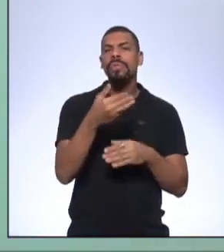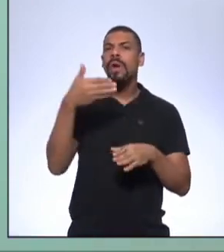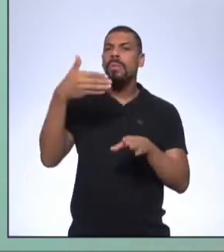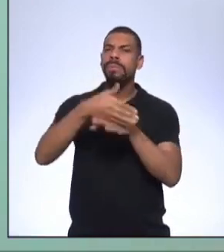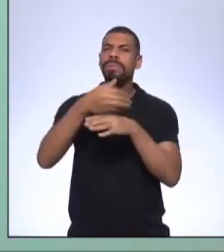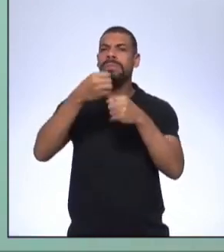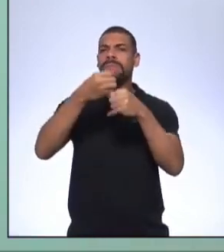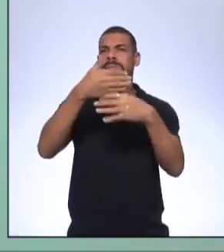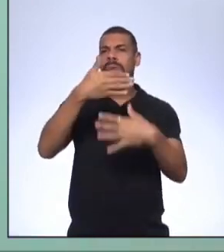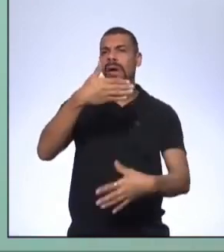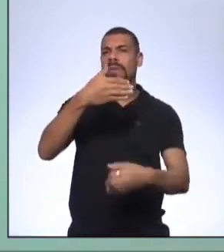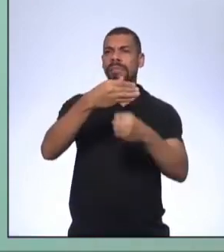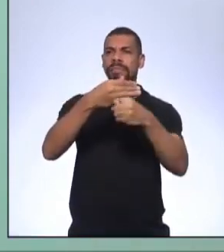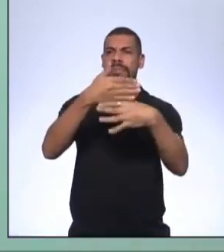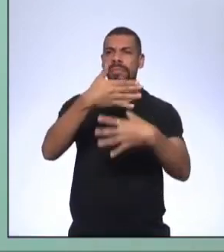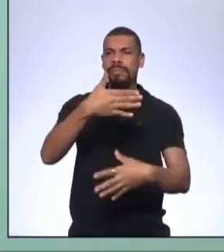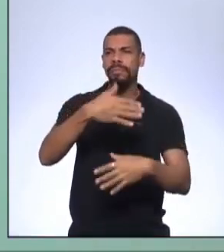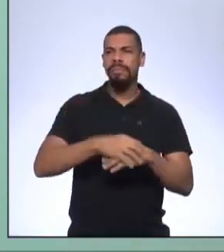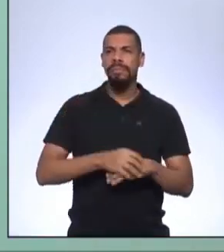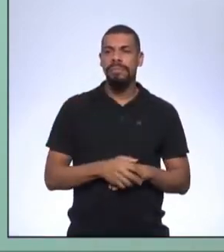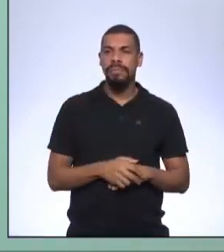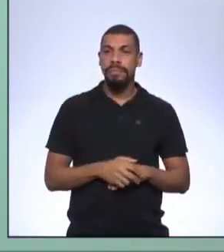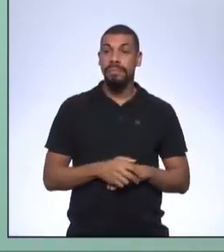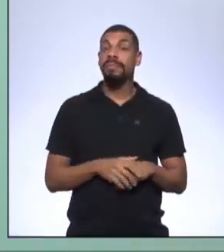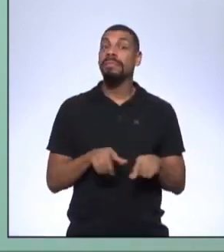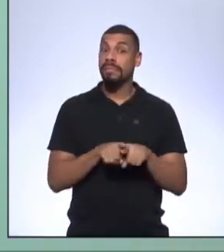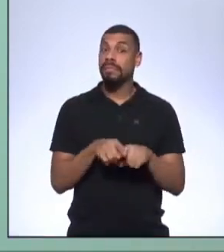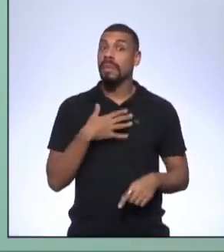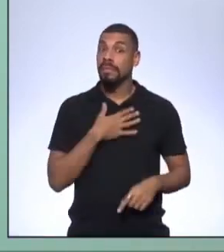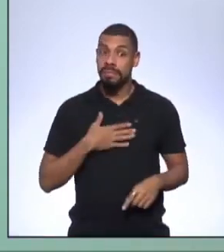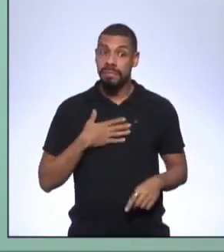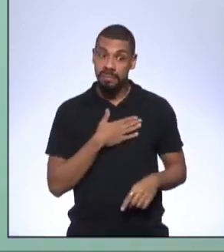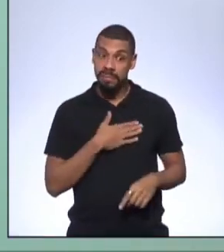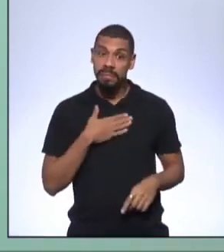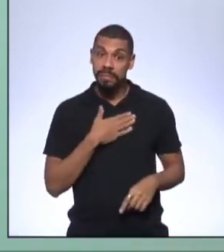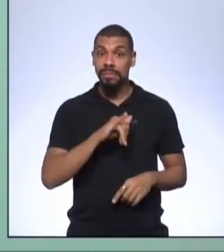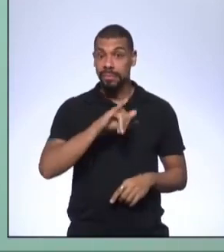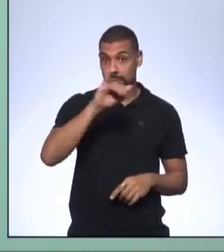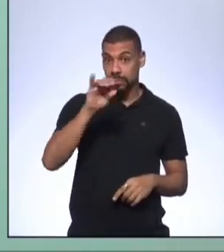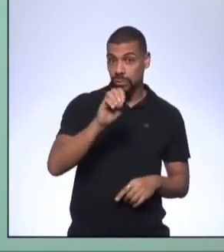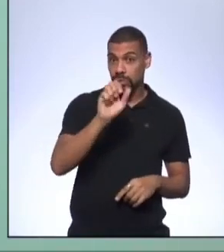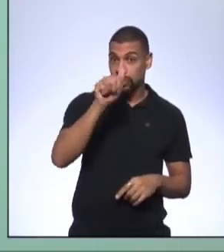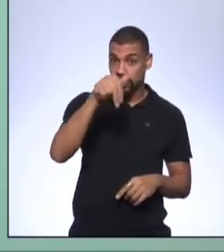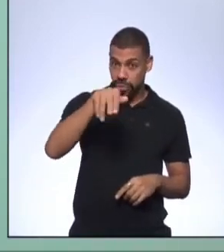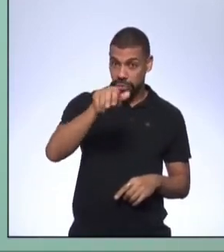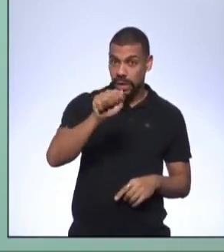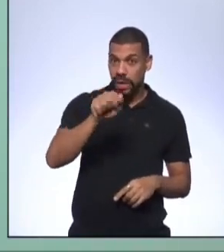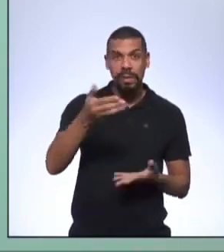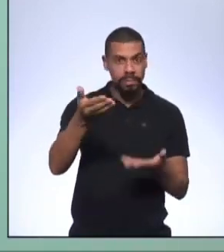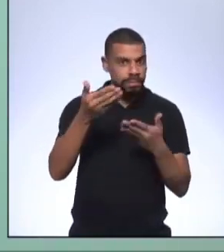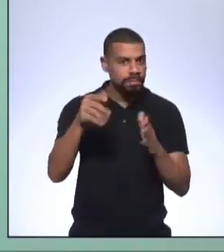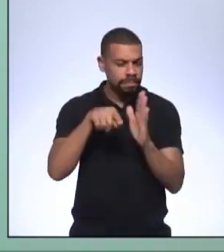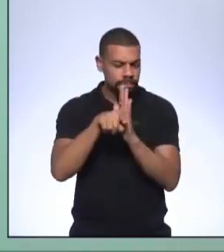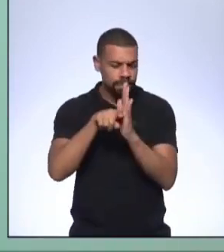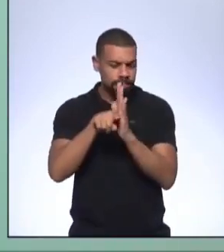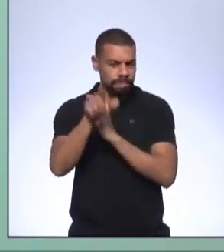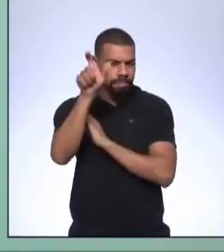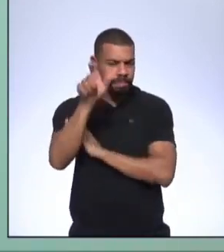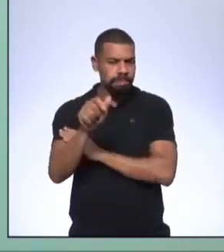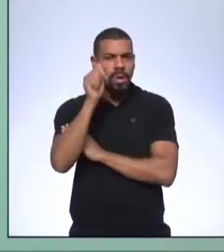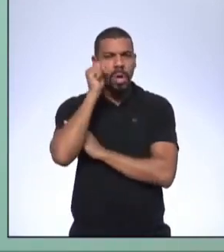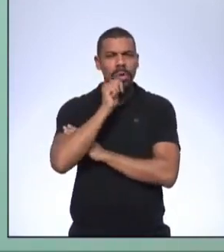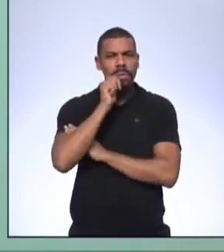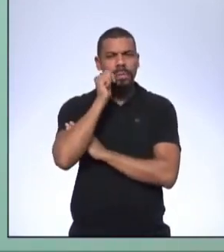continuam respondendo e falando sobre o Joana d'Arc, né? Eles ficaram bem interessados, acho até interessante vocês pesquisarem mais sobre essa figura